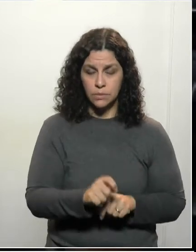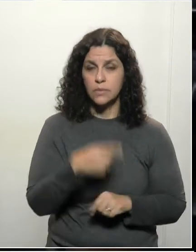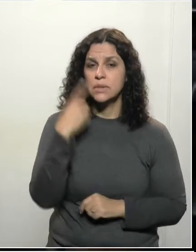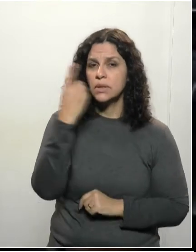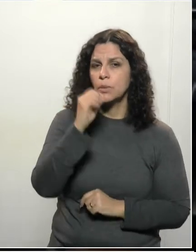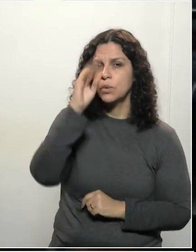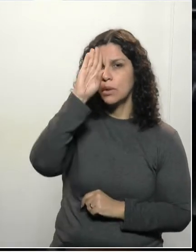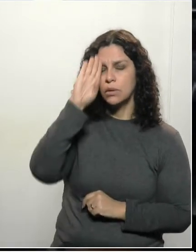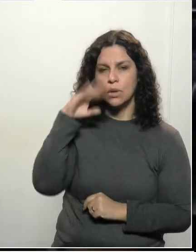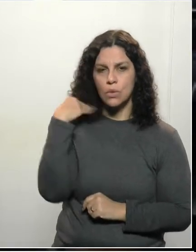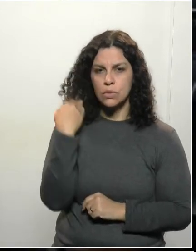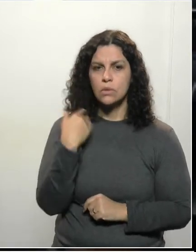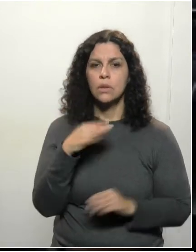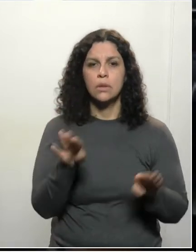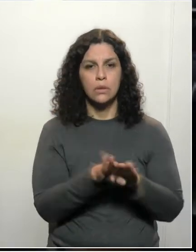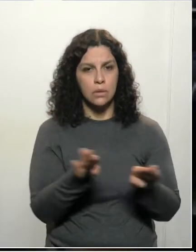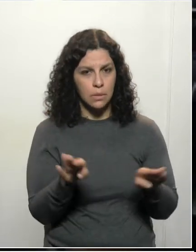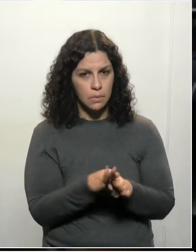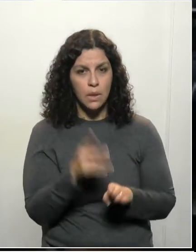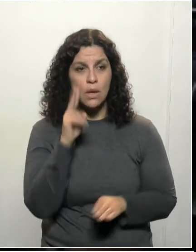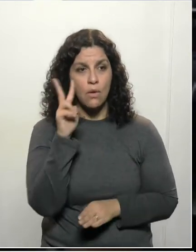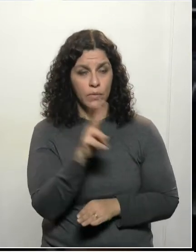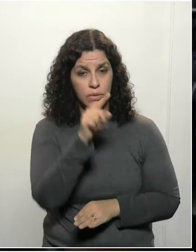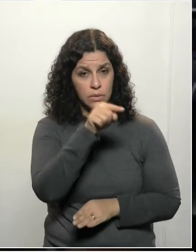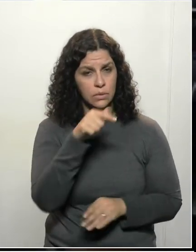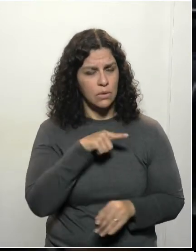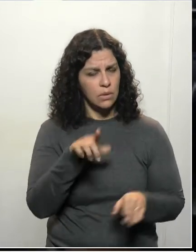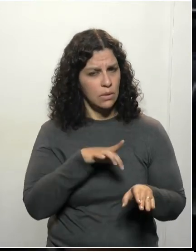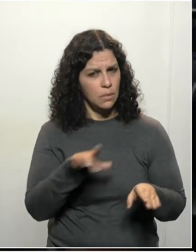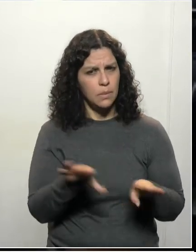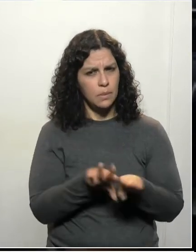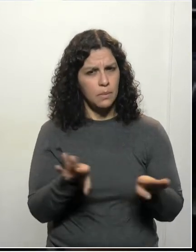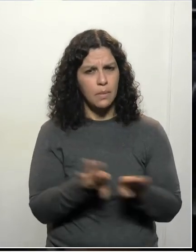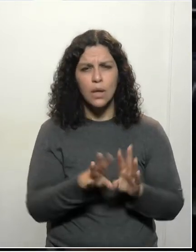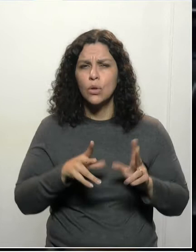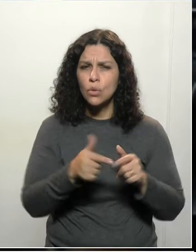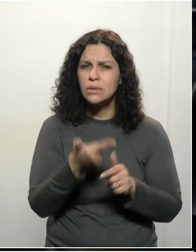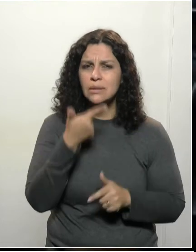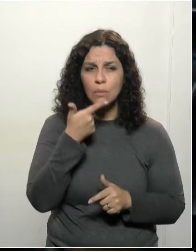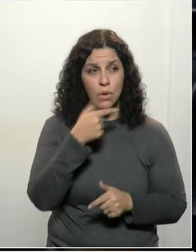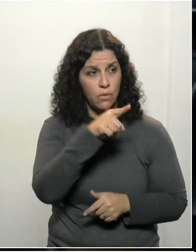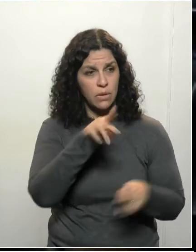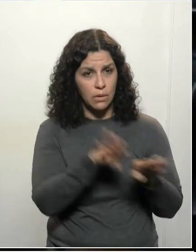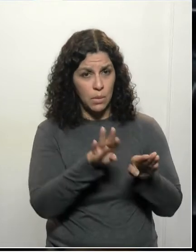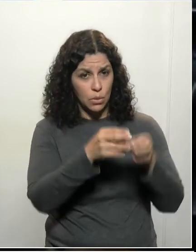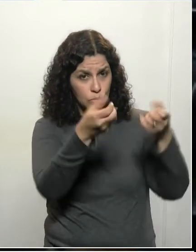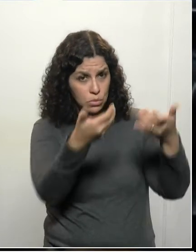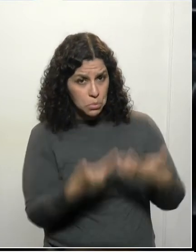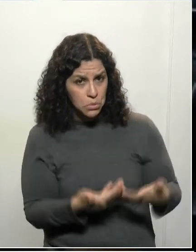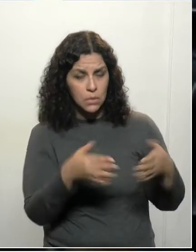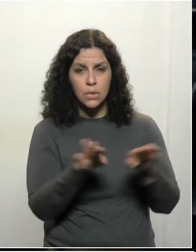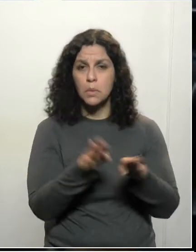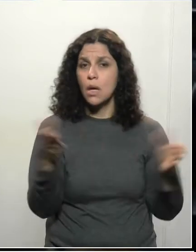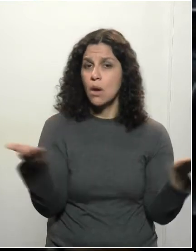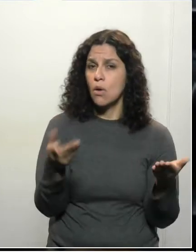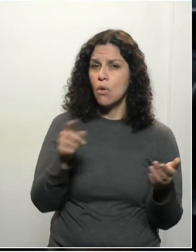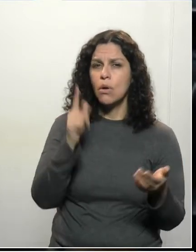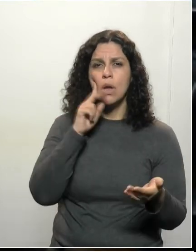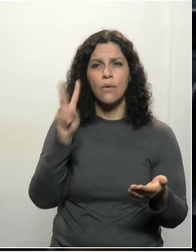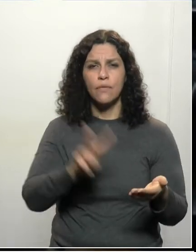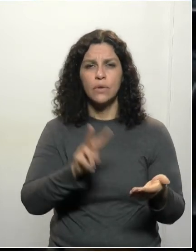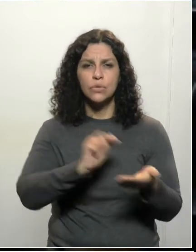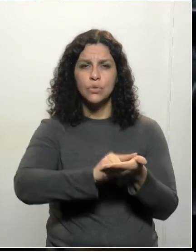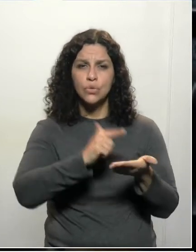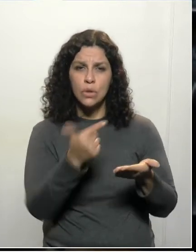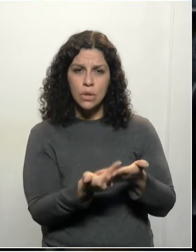eu tenho uma profunda simpatia por Vossa Excelência, pelas causas que Vossa Excelência traz. Eu tenho acompanhado aí, através do Jornal de Beltrão,